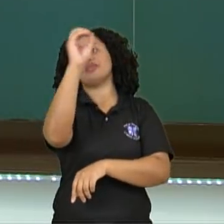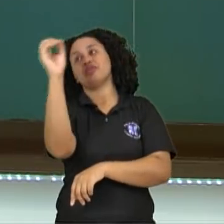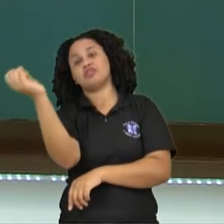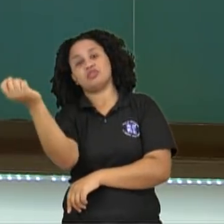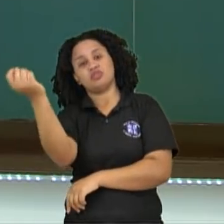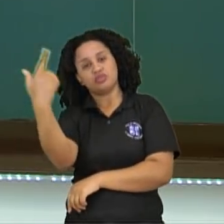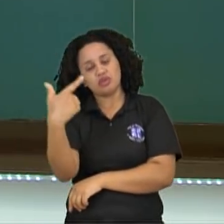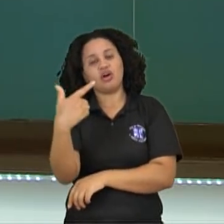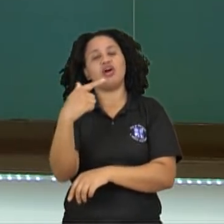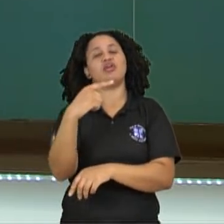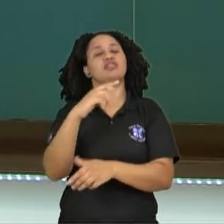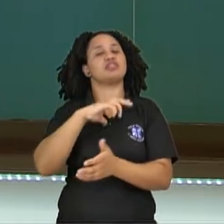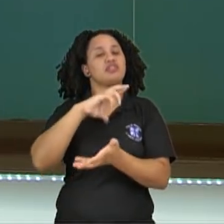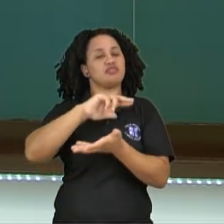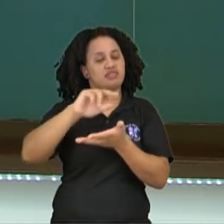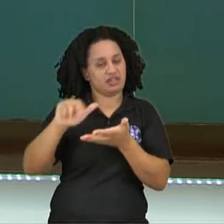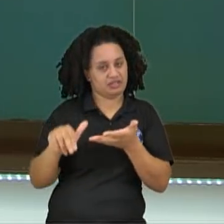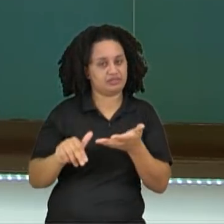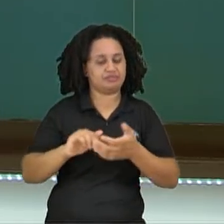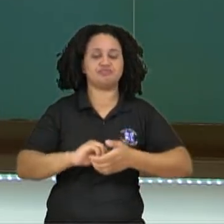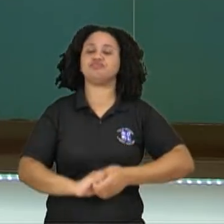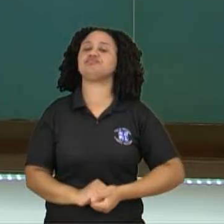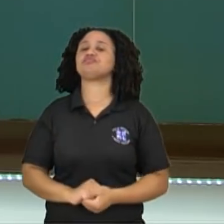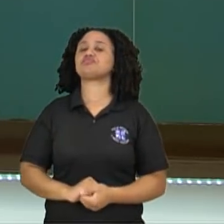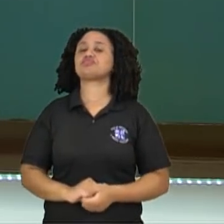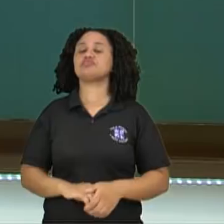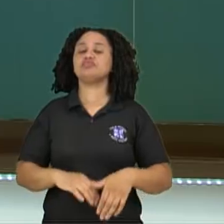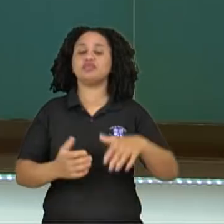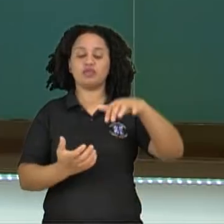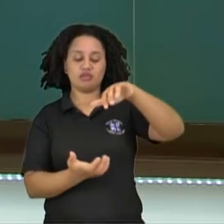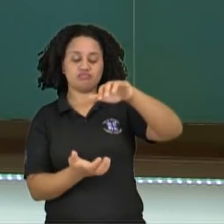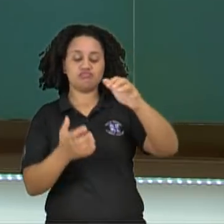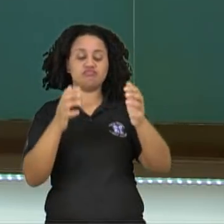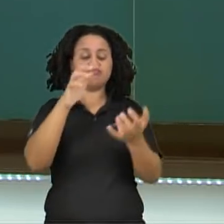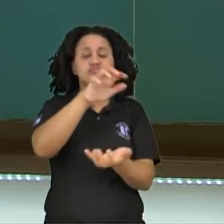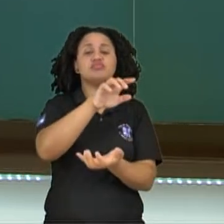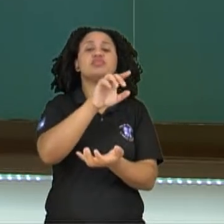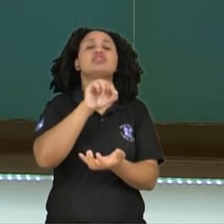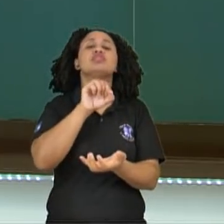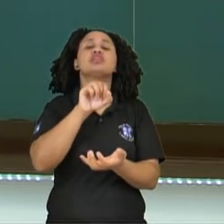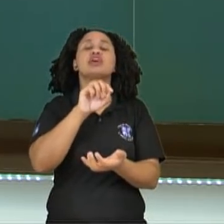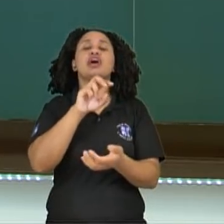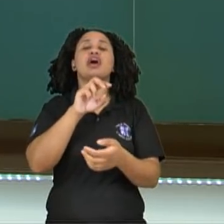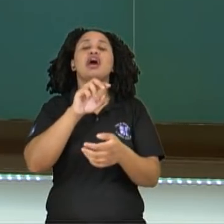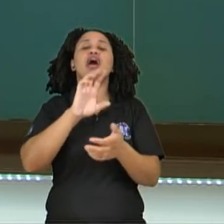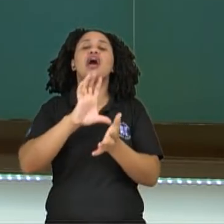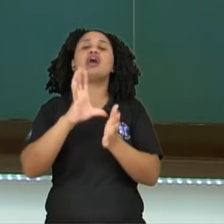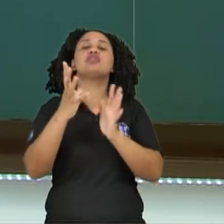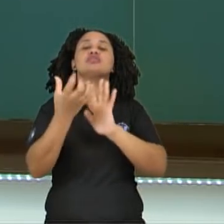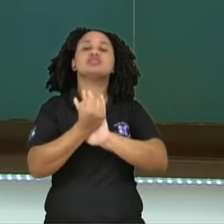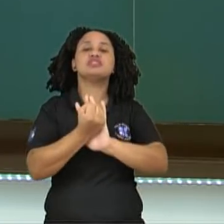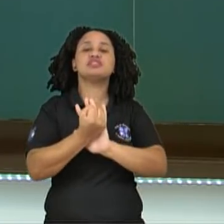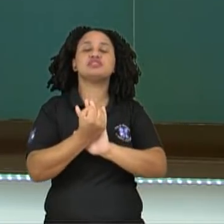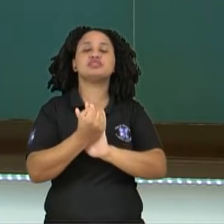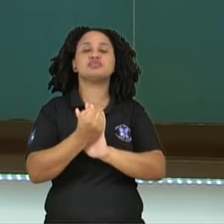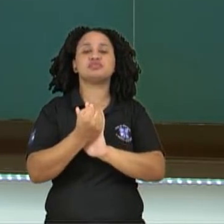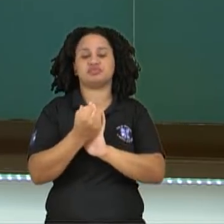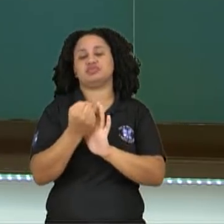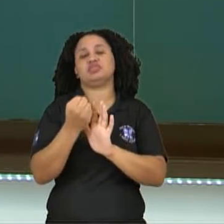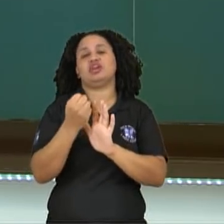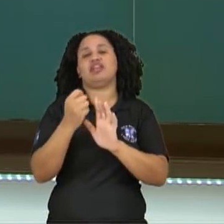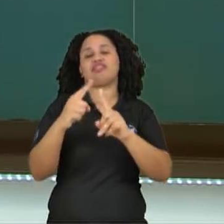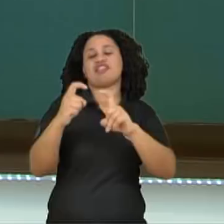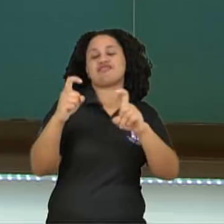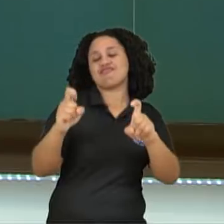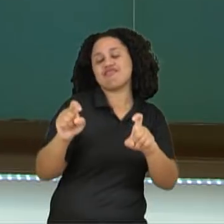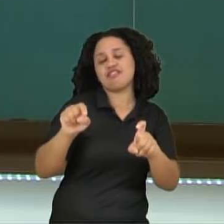isso ainda, ok? A ampulheta se tornou o símbolo do curso de história, da história,